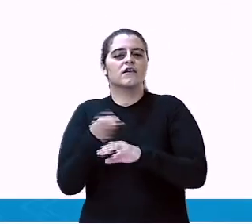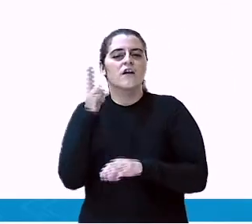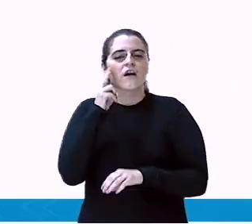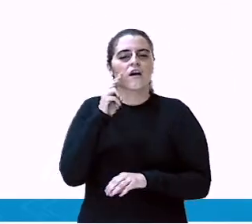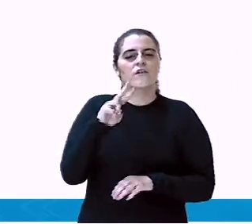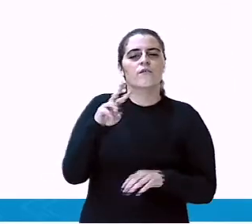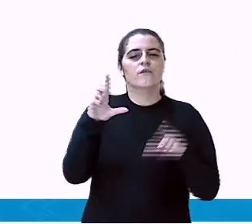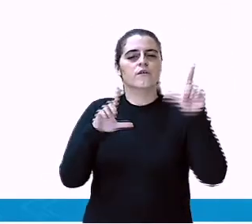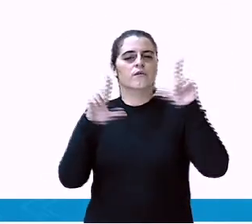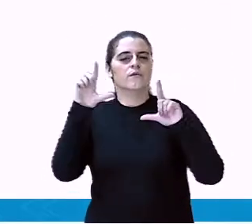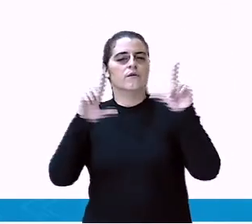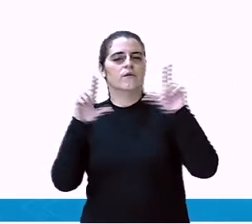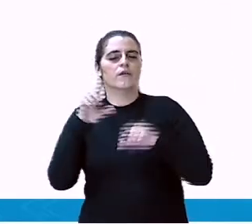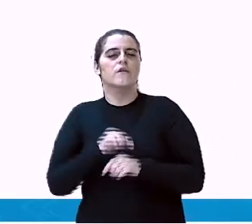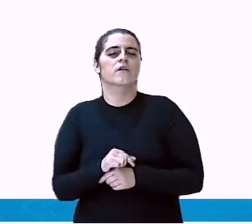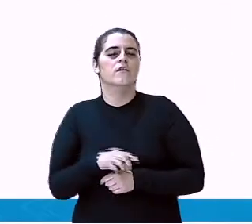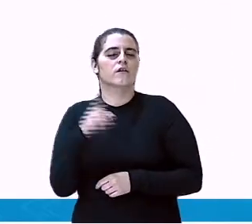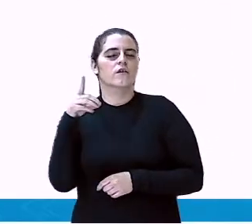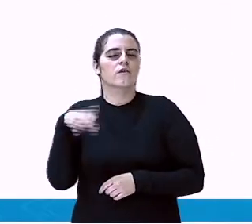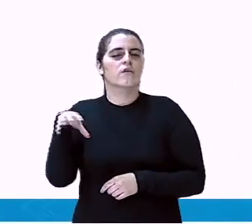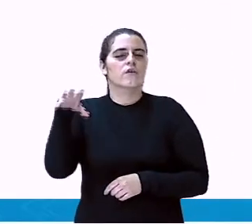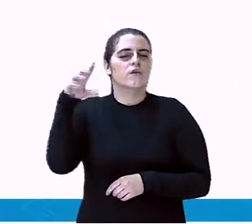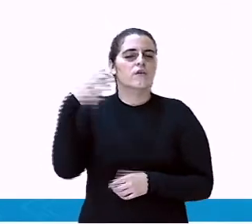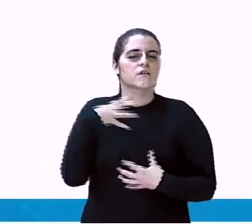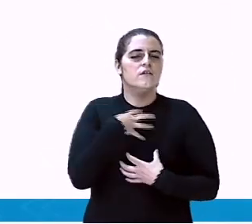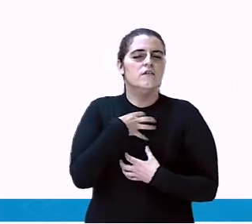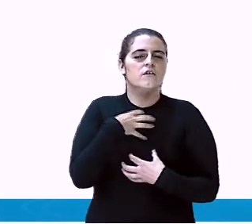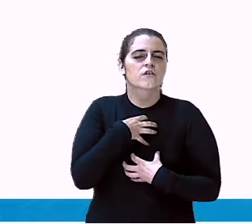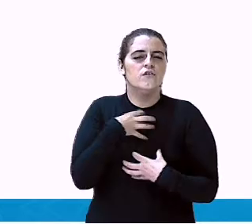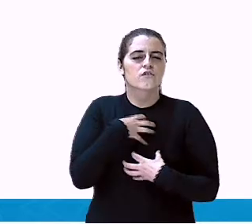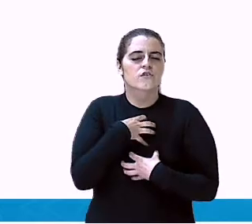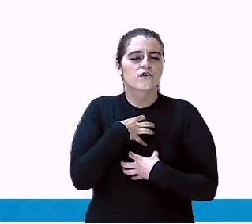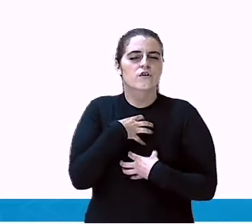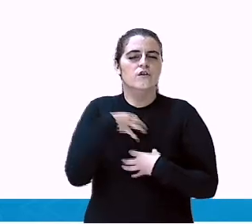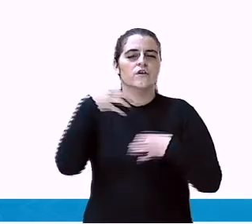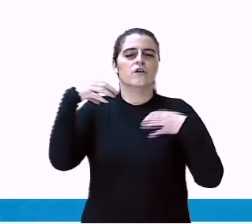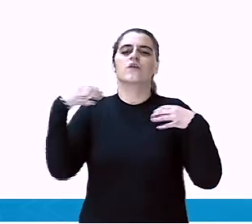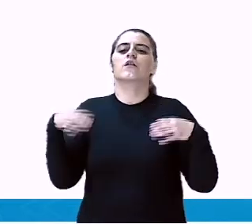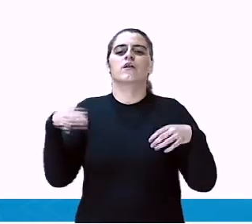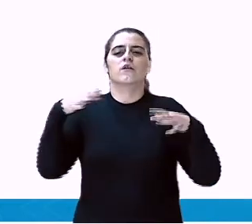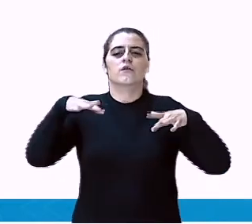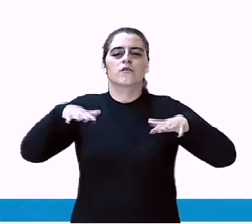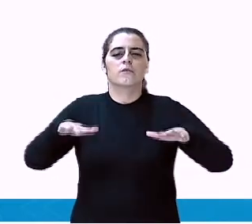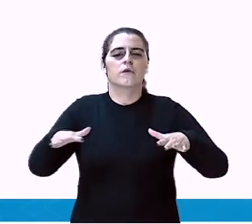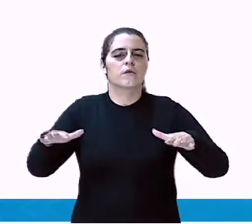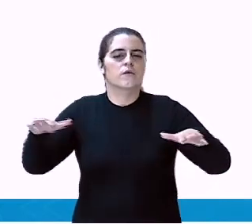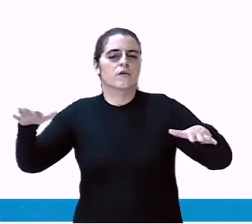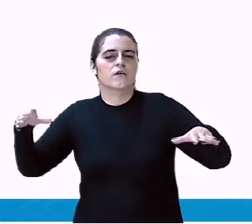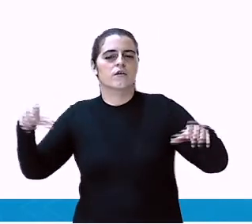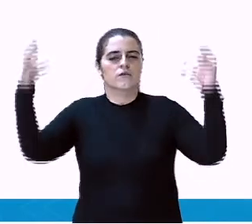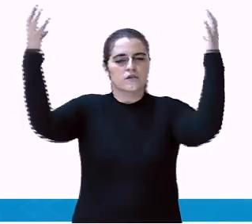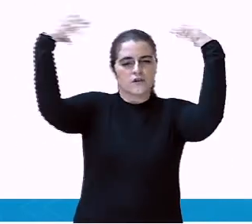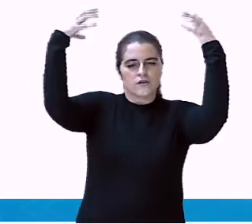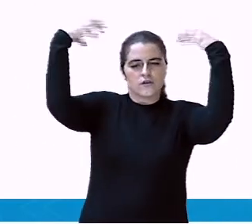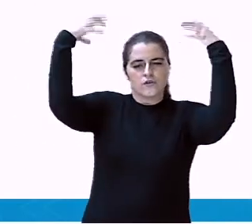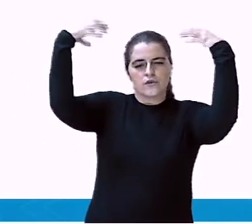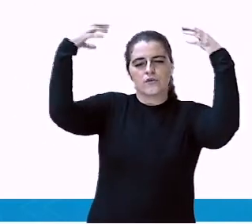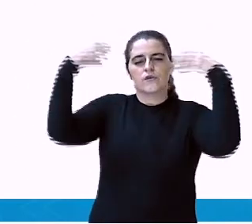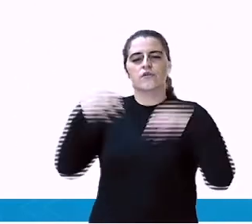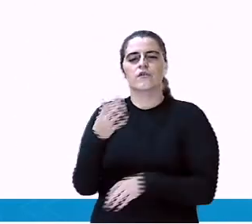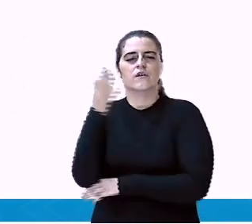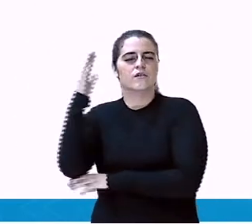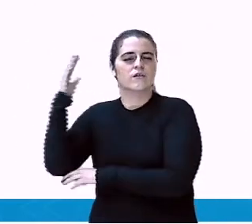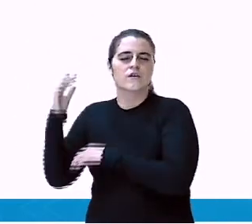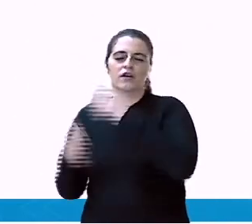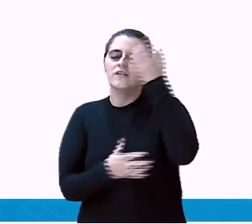o papai e ouvindo aquele barulhinho de chuva, né? Os sons naturais, gente, eles são reconfortantes. São sons